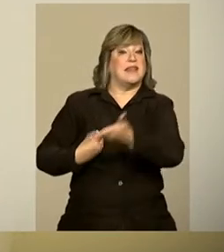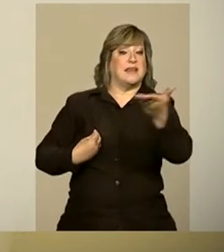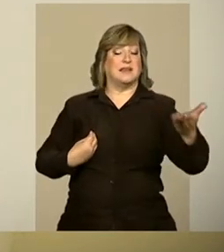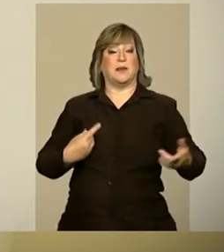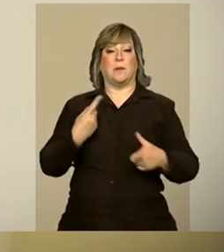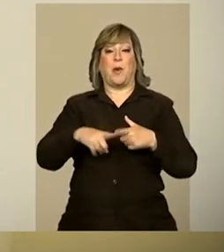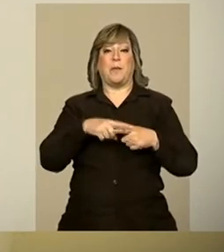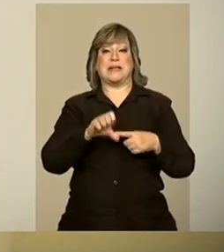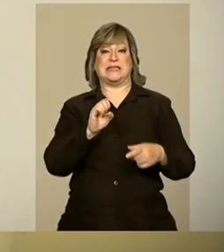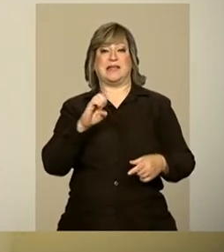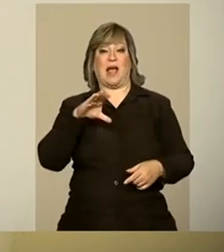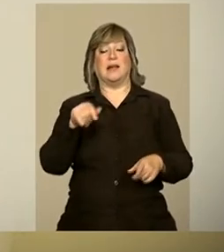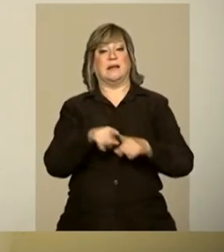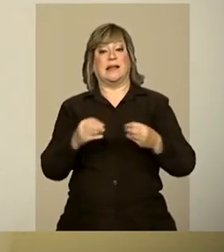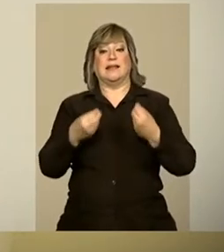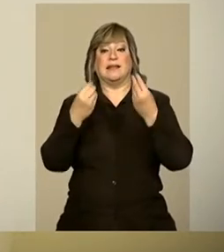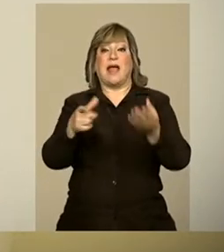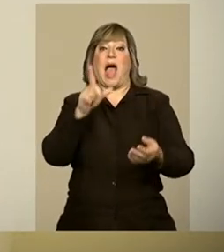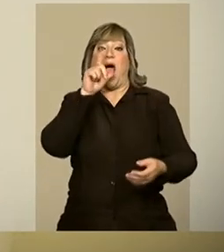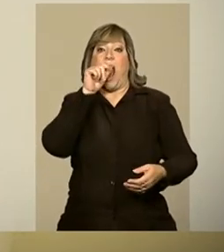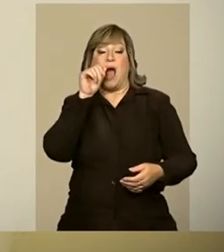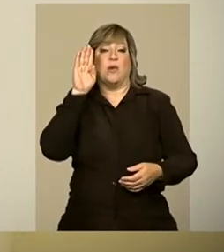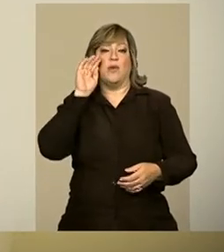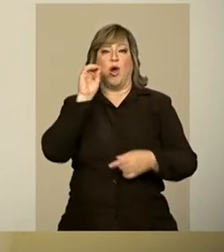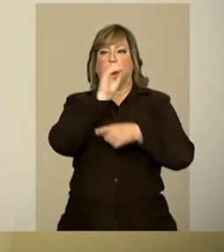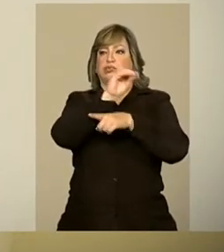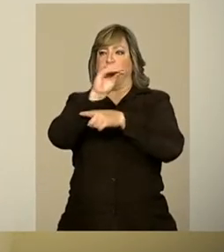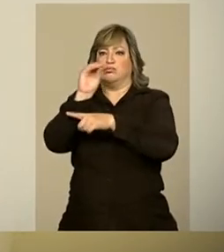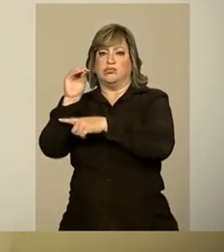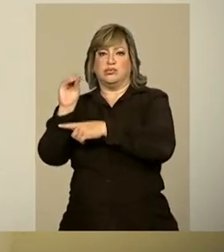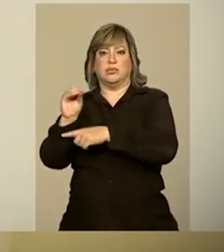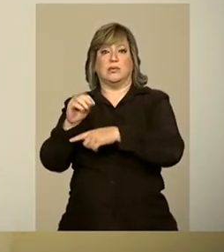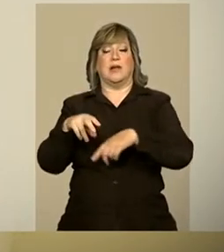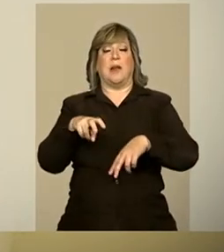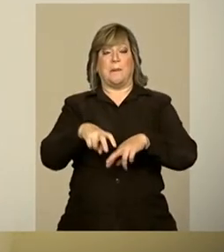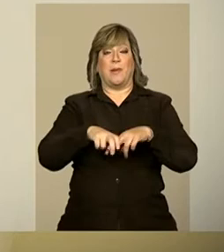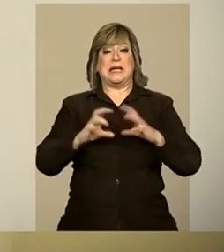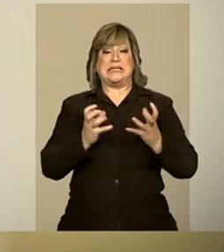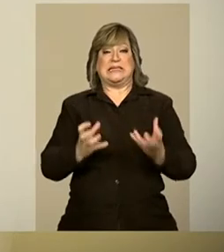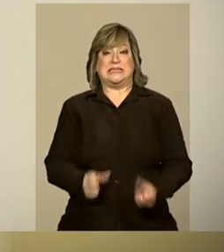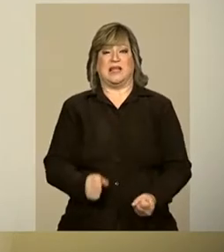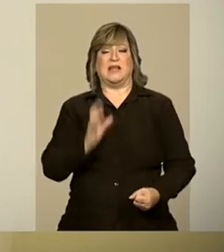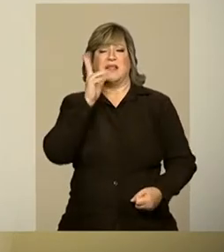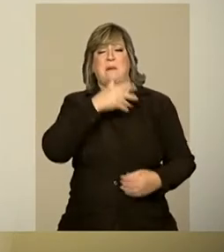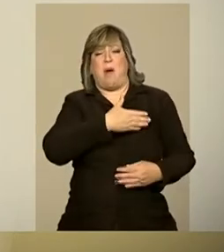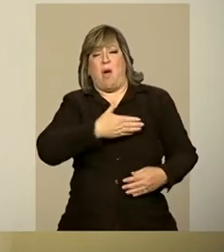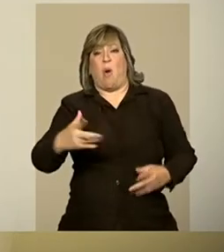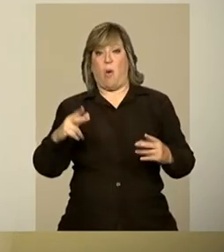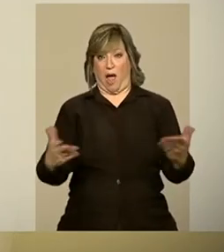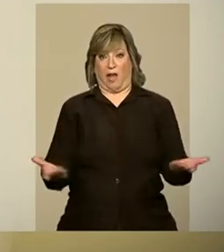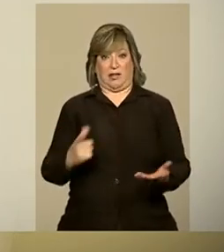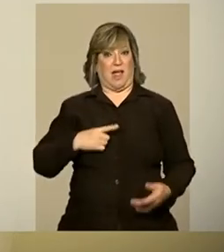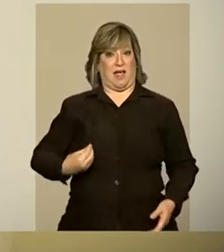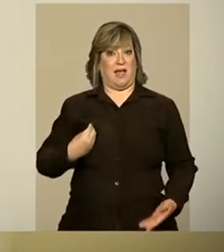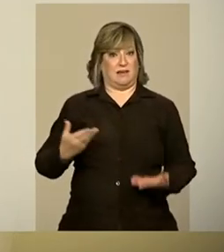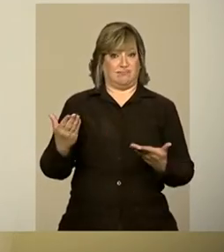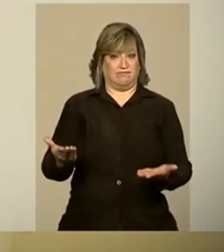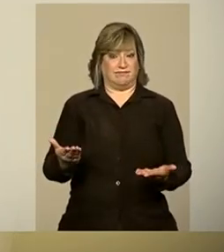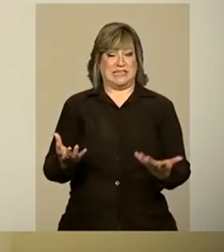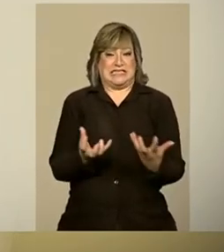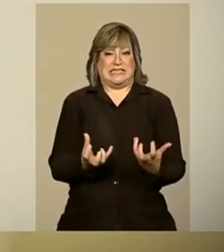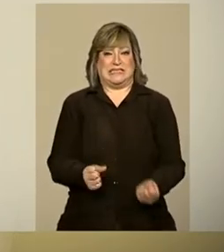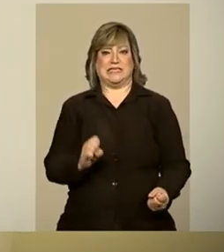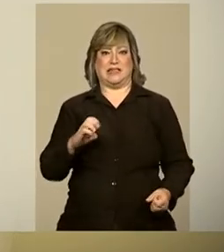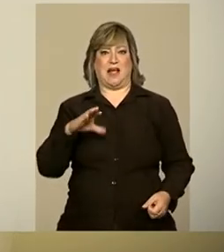aumentar a oferta de água durante uma estiagem prolongada, como essa que o semiárido está vivendo agora, Luciano. Em muitas